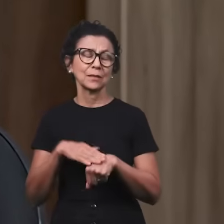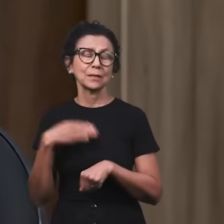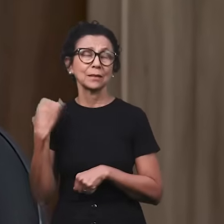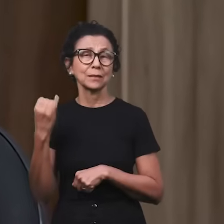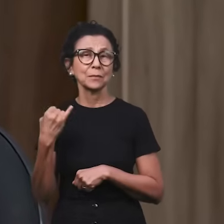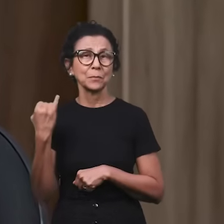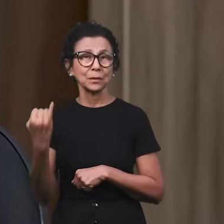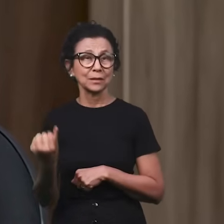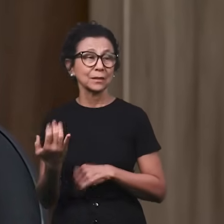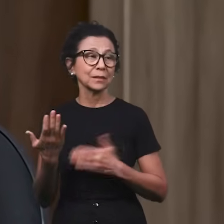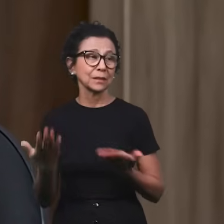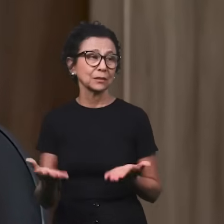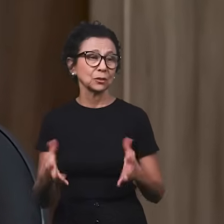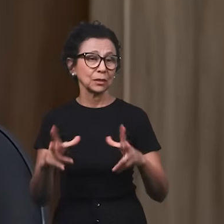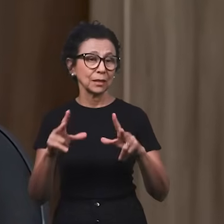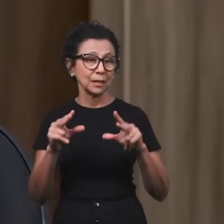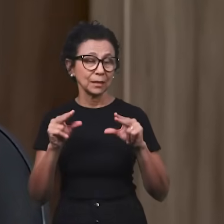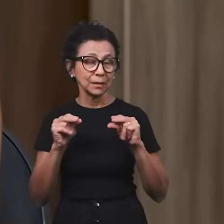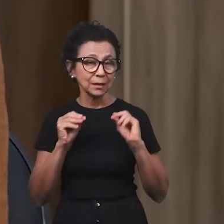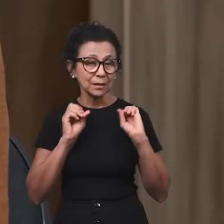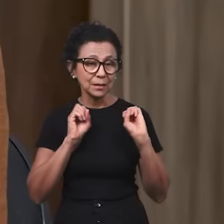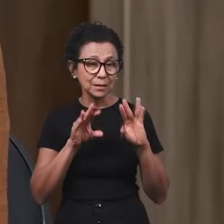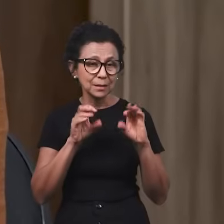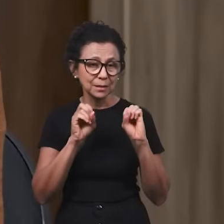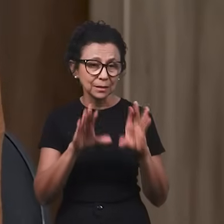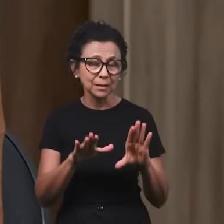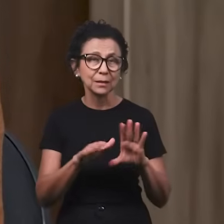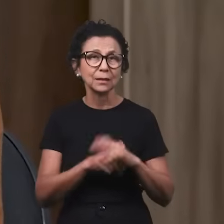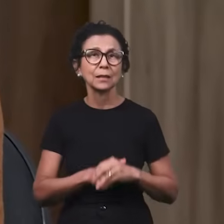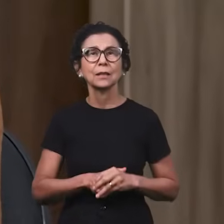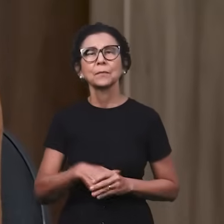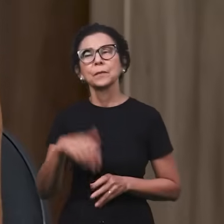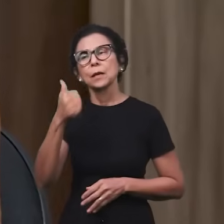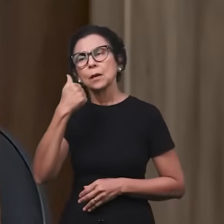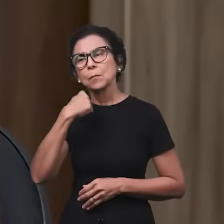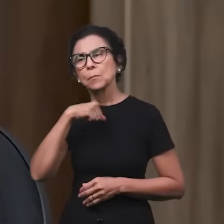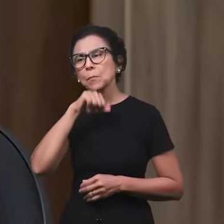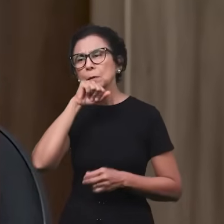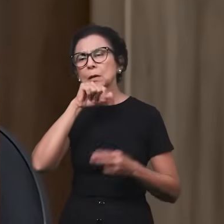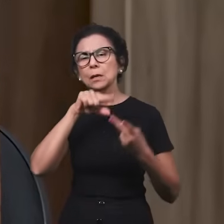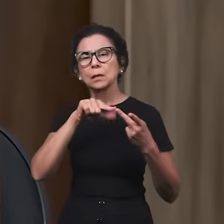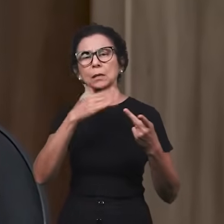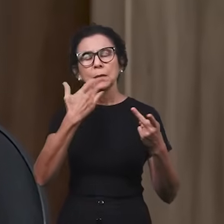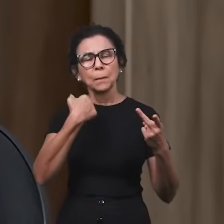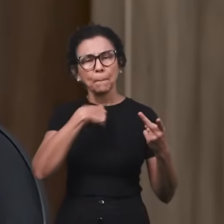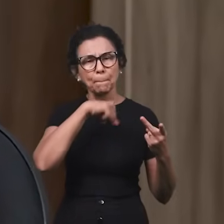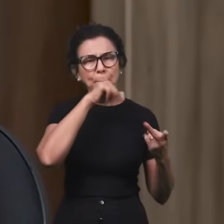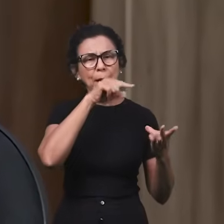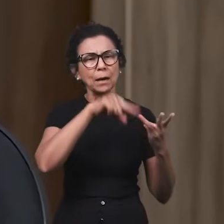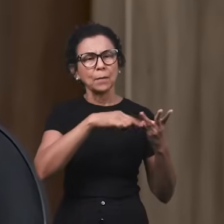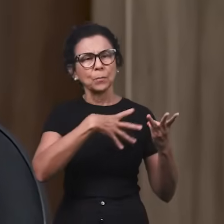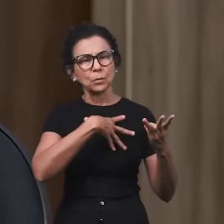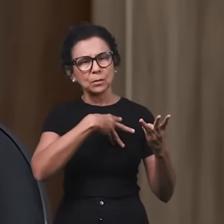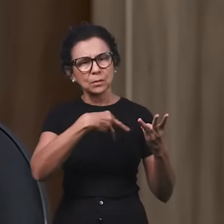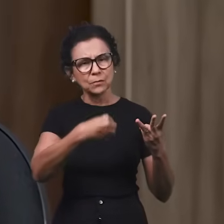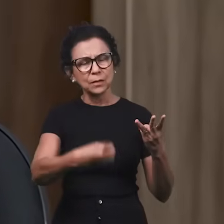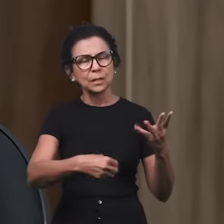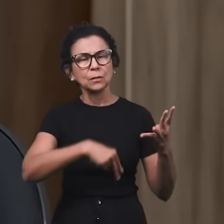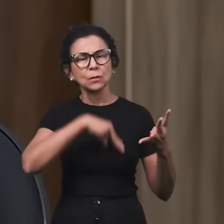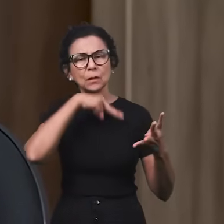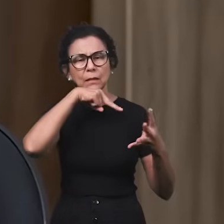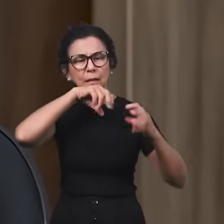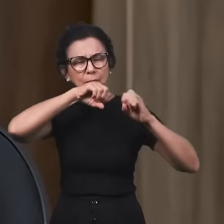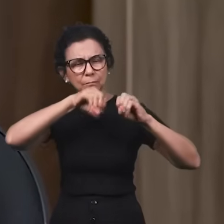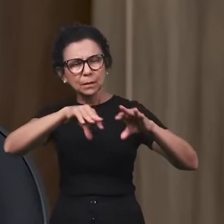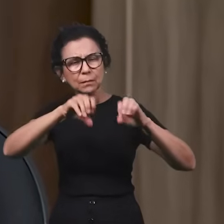da herança, né, dos pais, aquilo que você recebeu da sua mãe, foi transmitido até os netos que hoje você, irmã